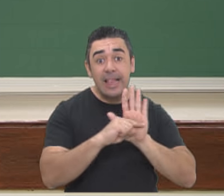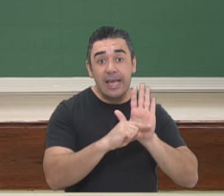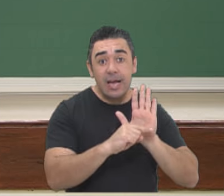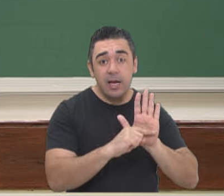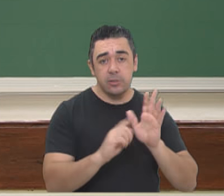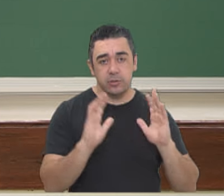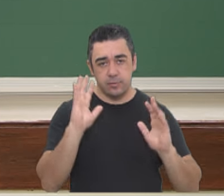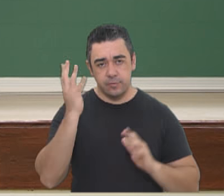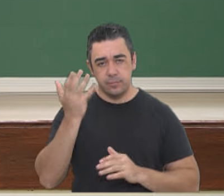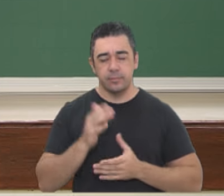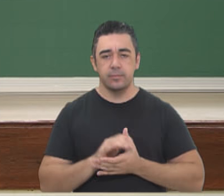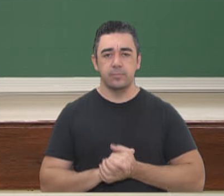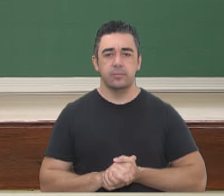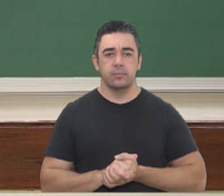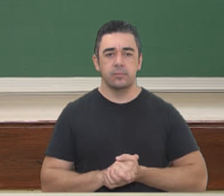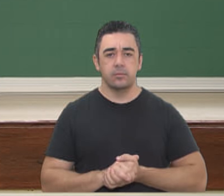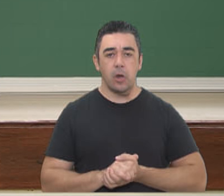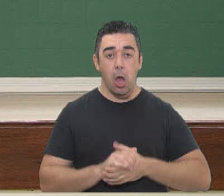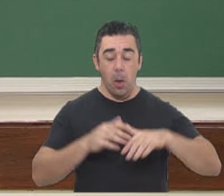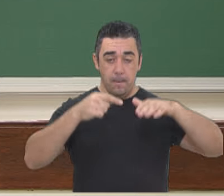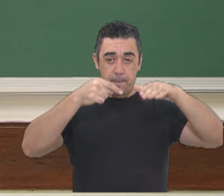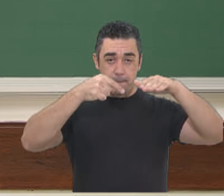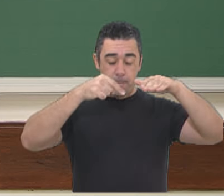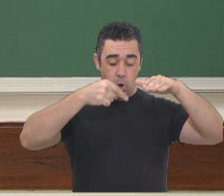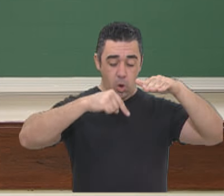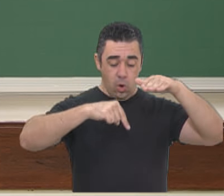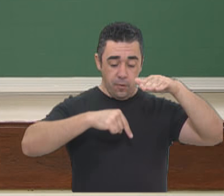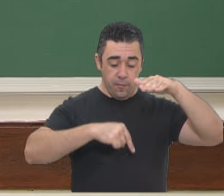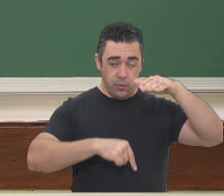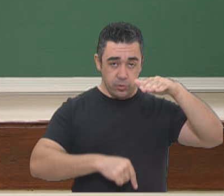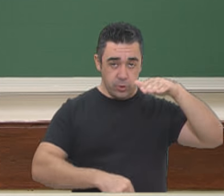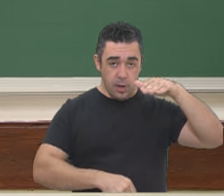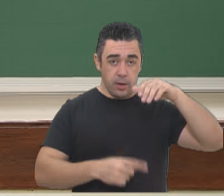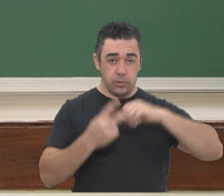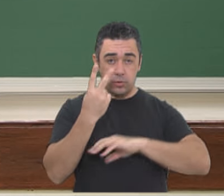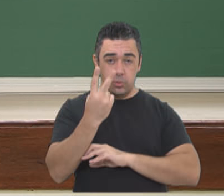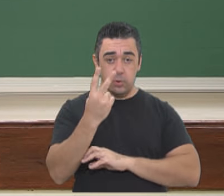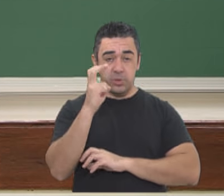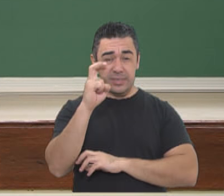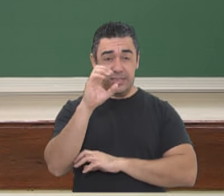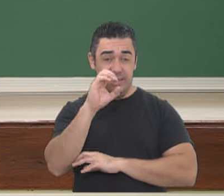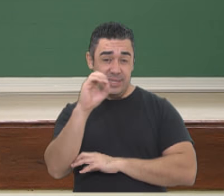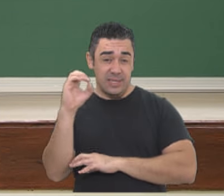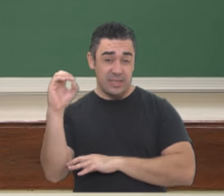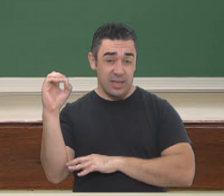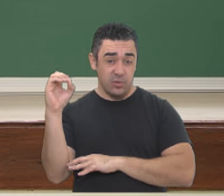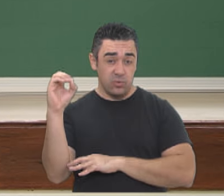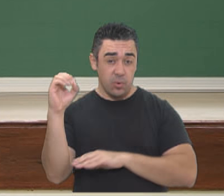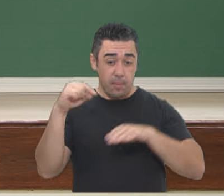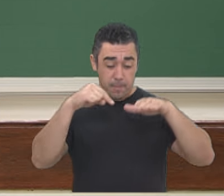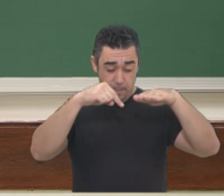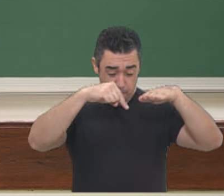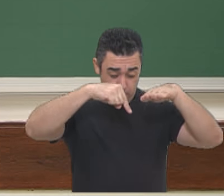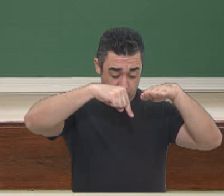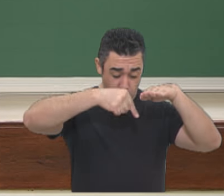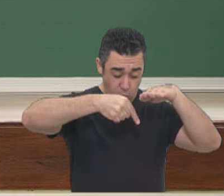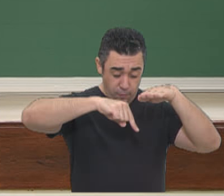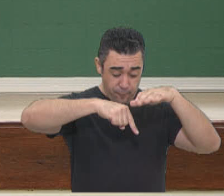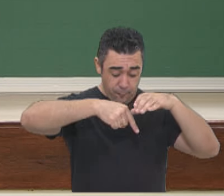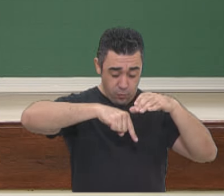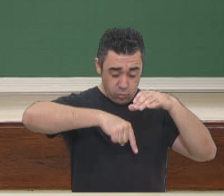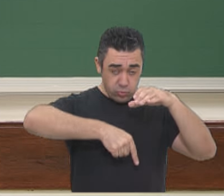A profundidade de 2.500 metros. Profundidade, opa, a prof falou